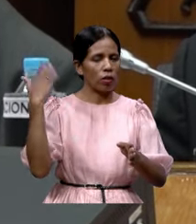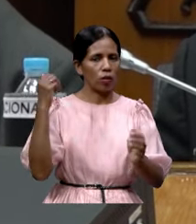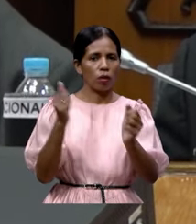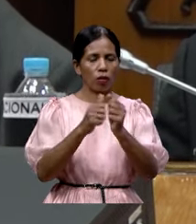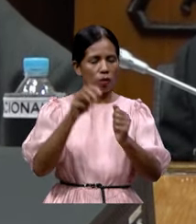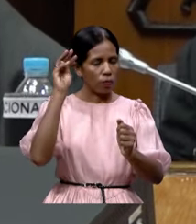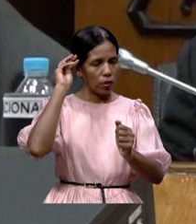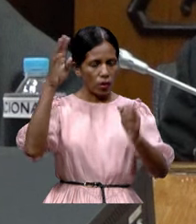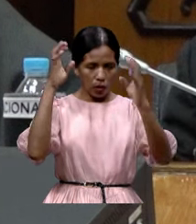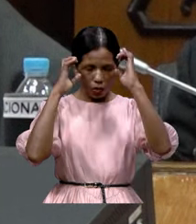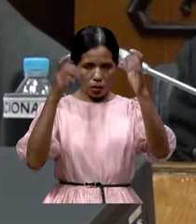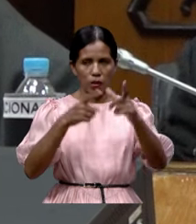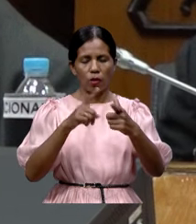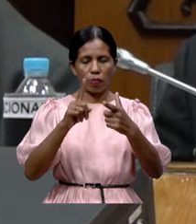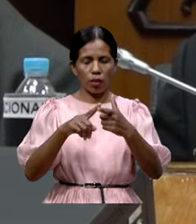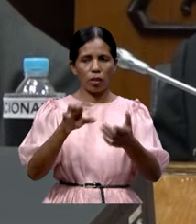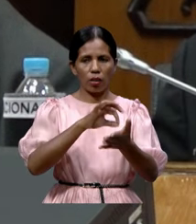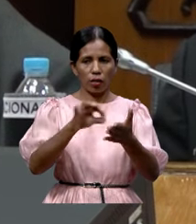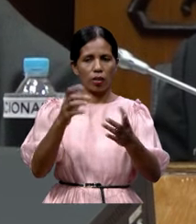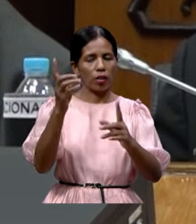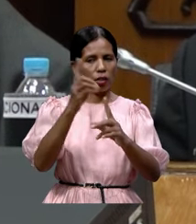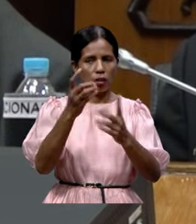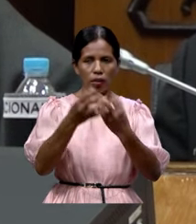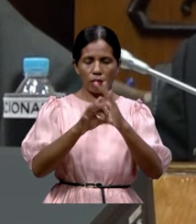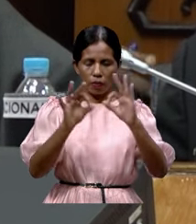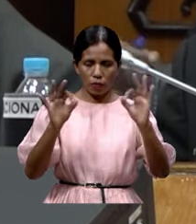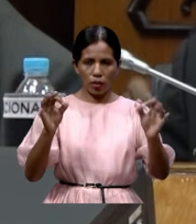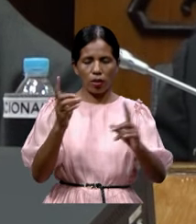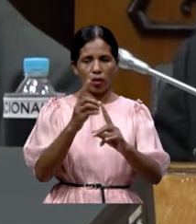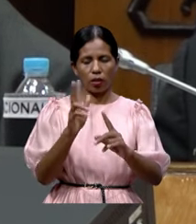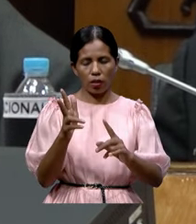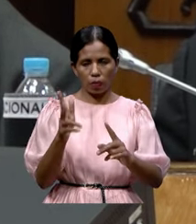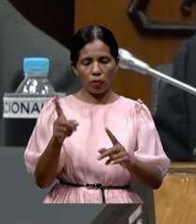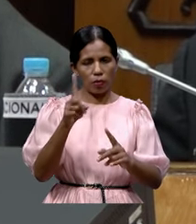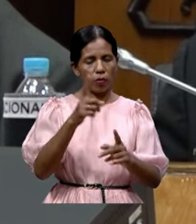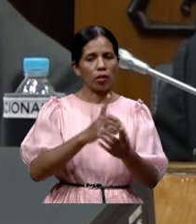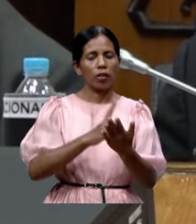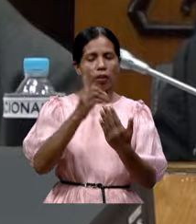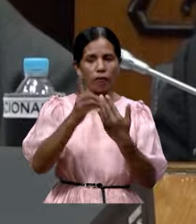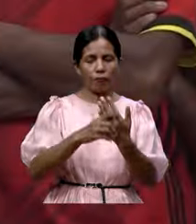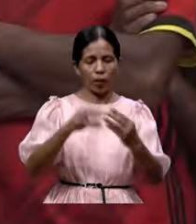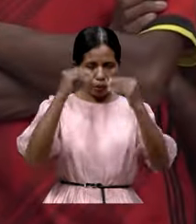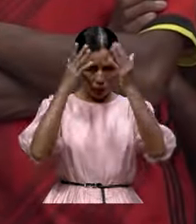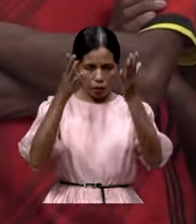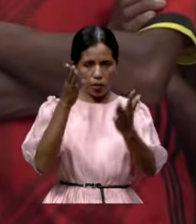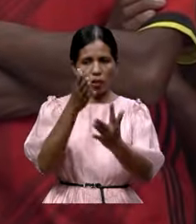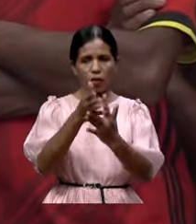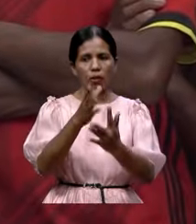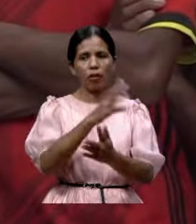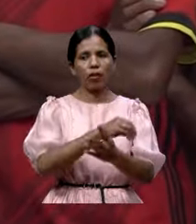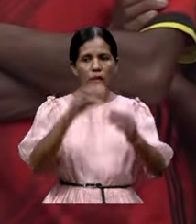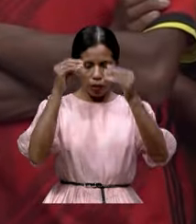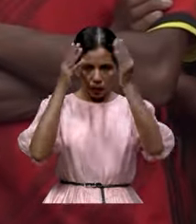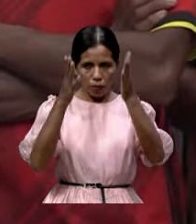Ministério da Educação, depois de contrato, né, termina aí a 31 de dezembro. Professores Sira Nebe tama a lista ingresso especial, mas